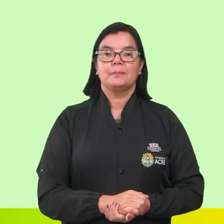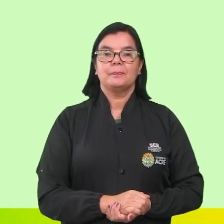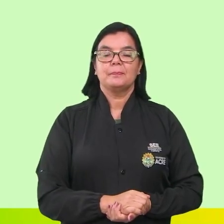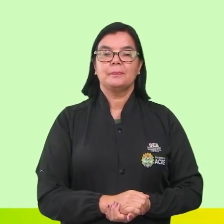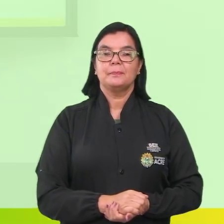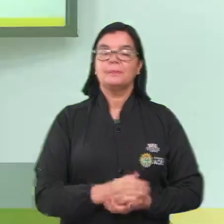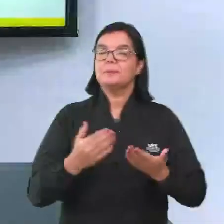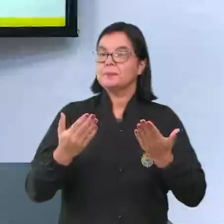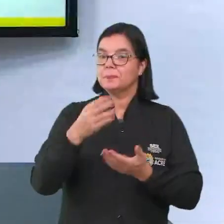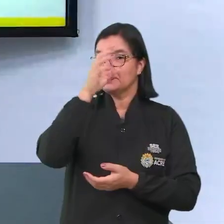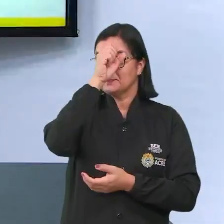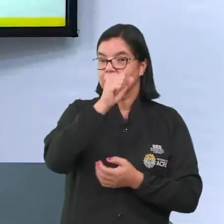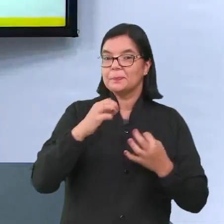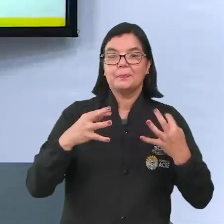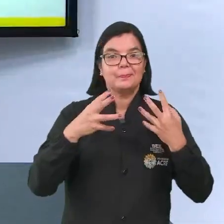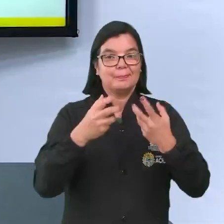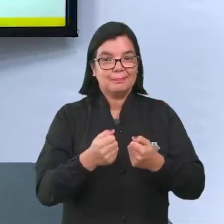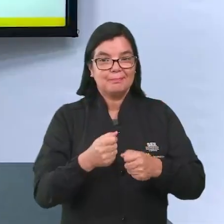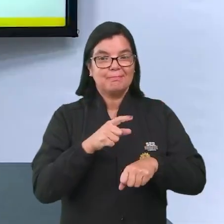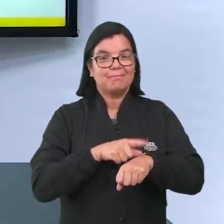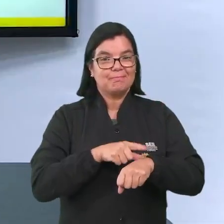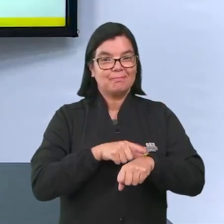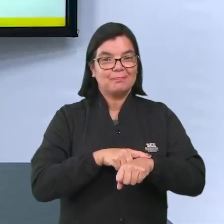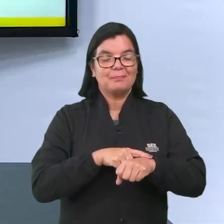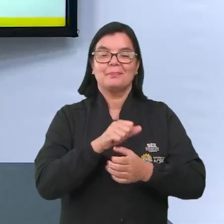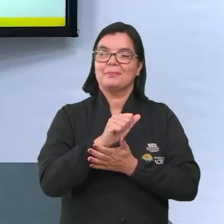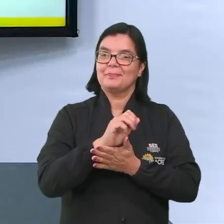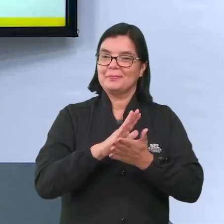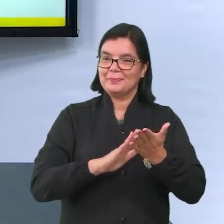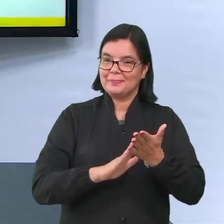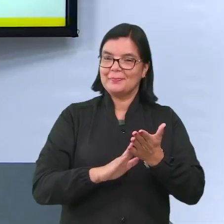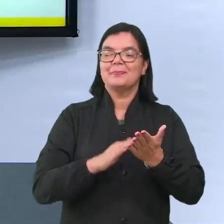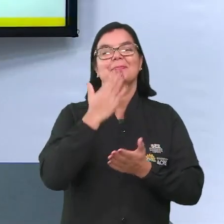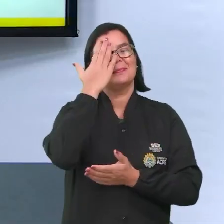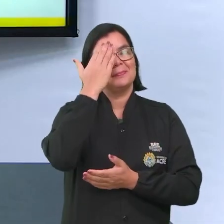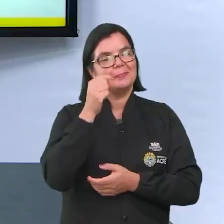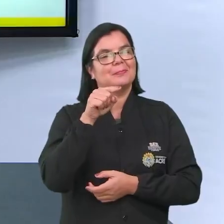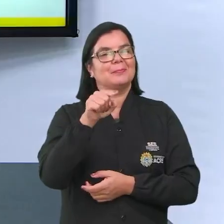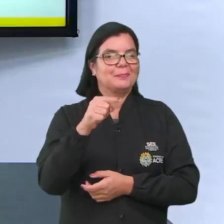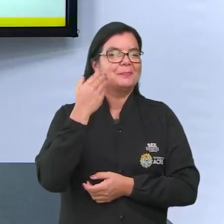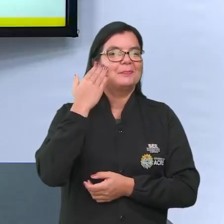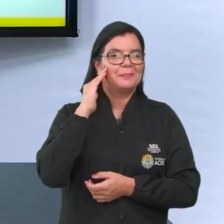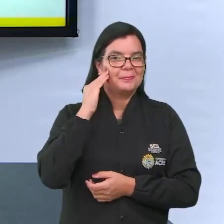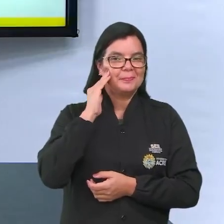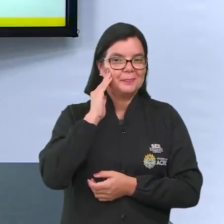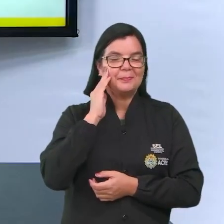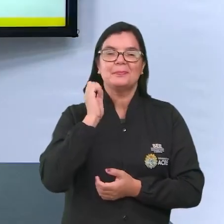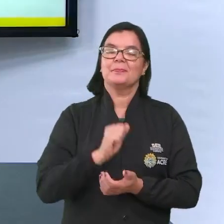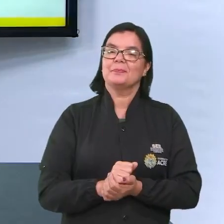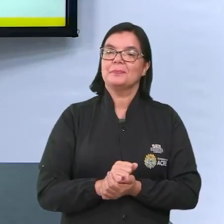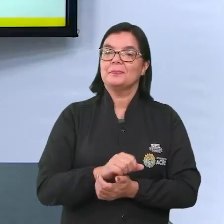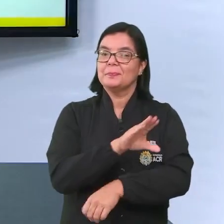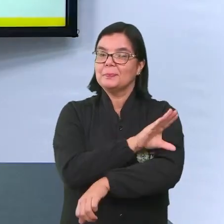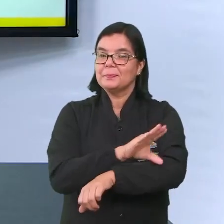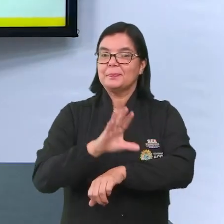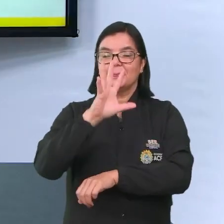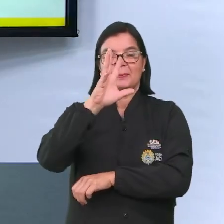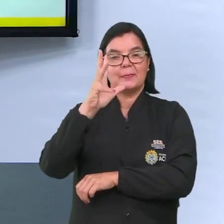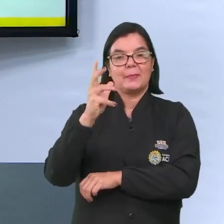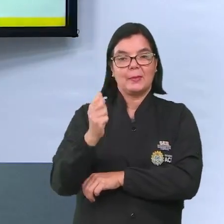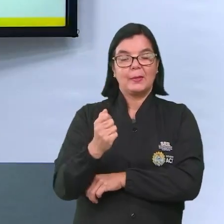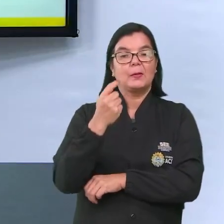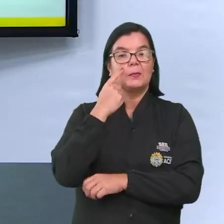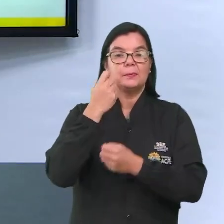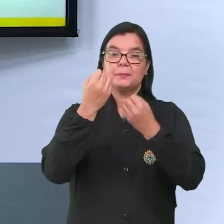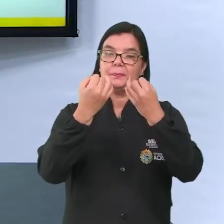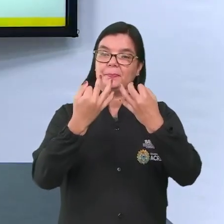Agora, aprendeu tudo? É a hora da nossa atividade, saber se você aprendeu um pouco sobre a cultura africana, que quando a gente